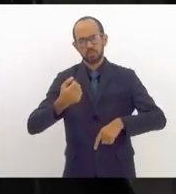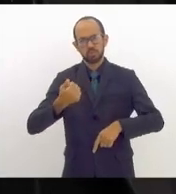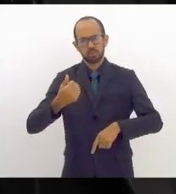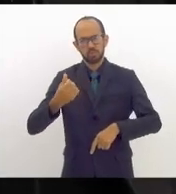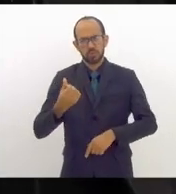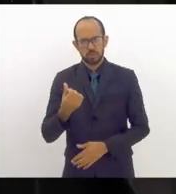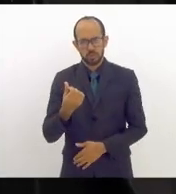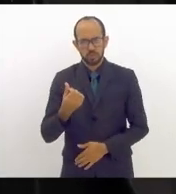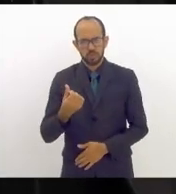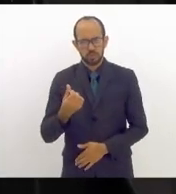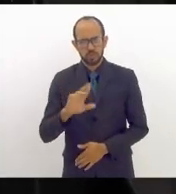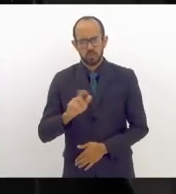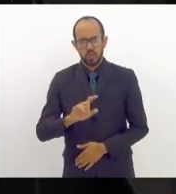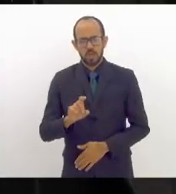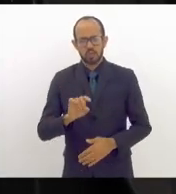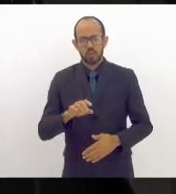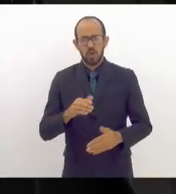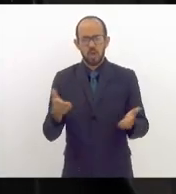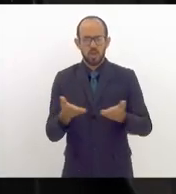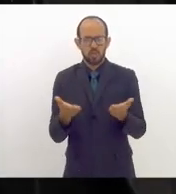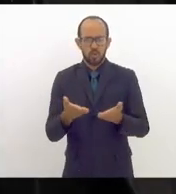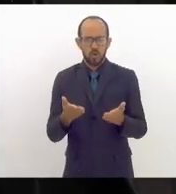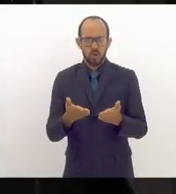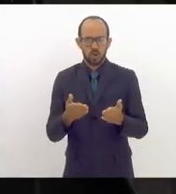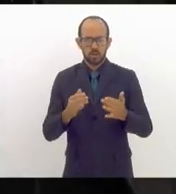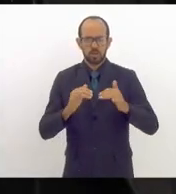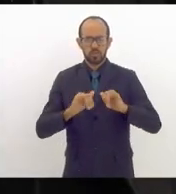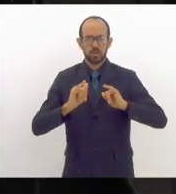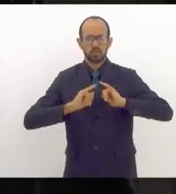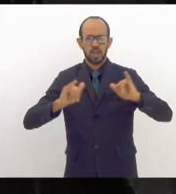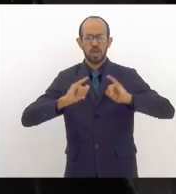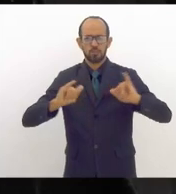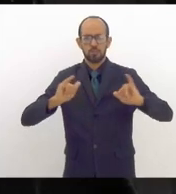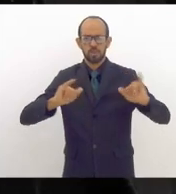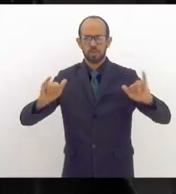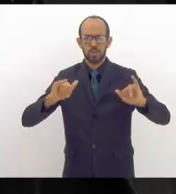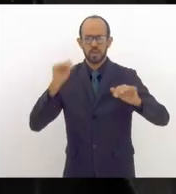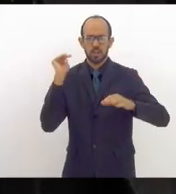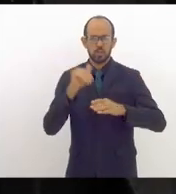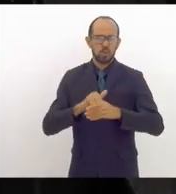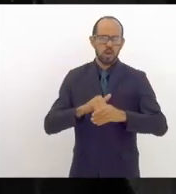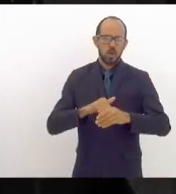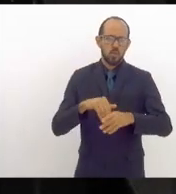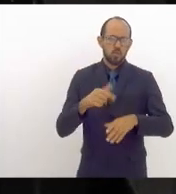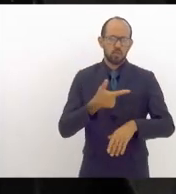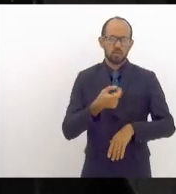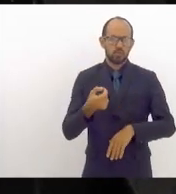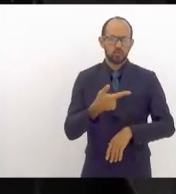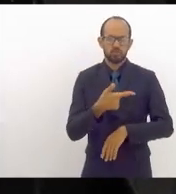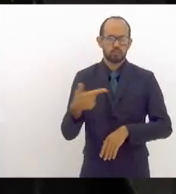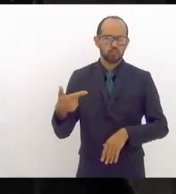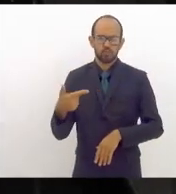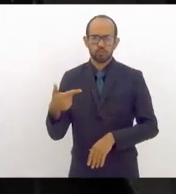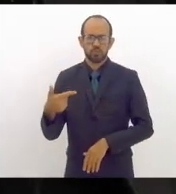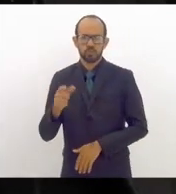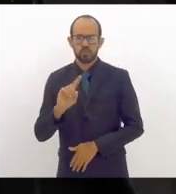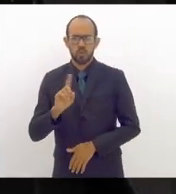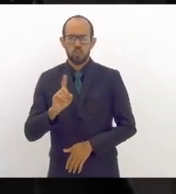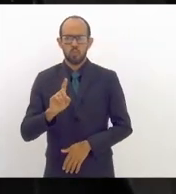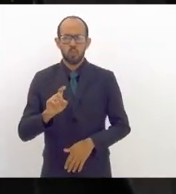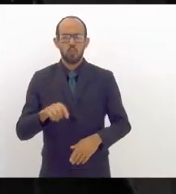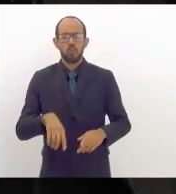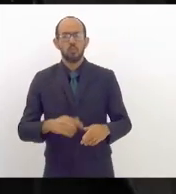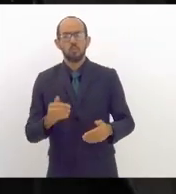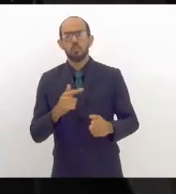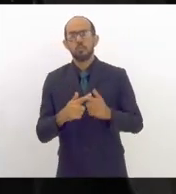apenas Agora durante a campanha eleitoral de 2022 porque desde o